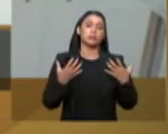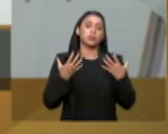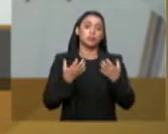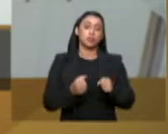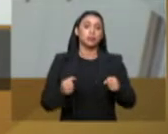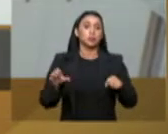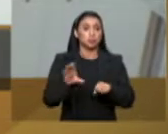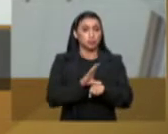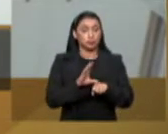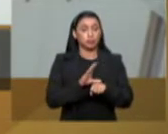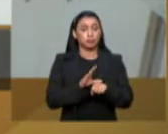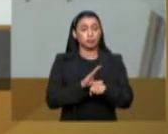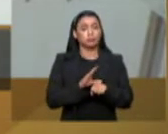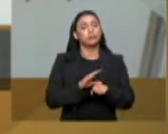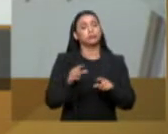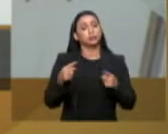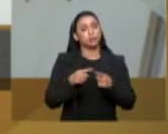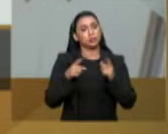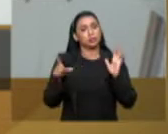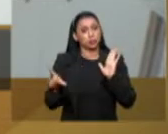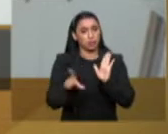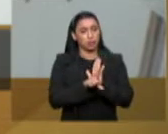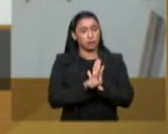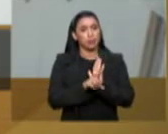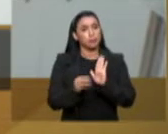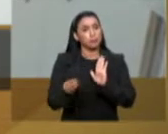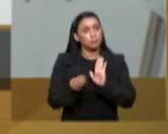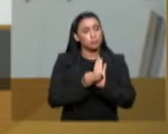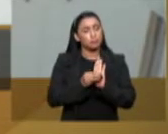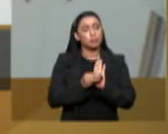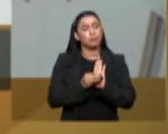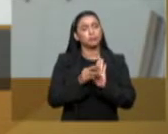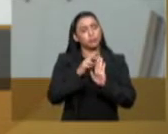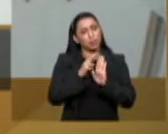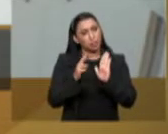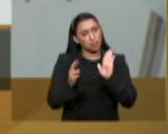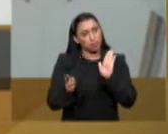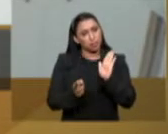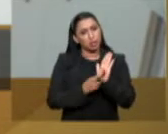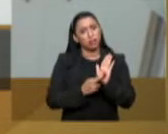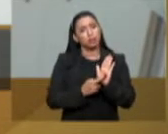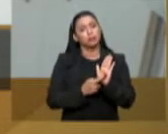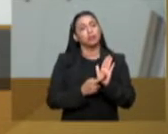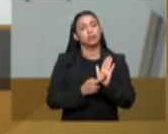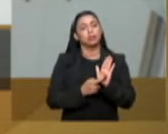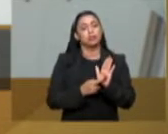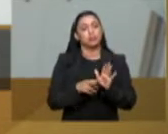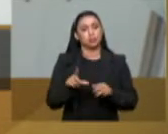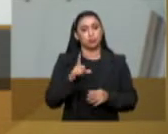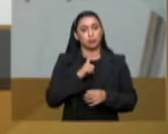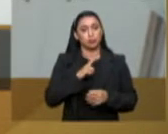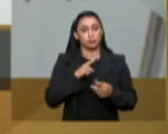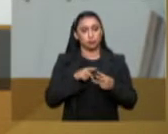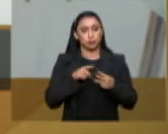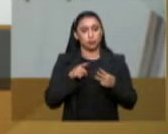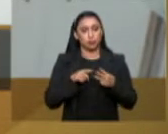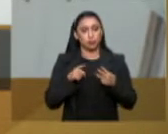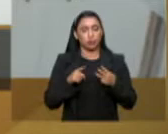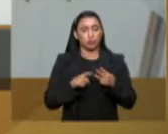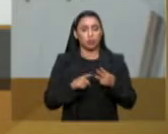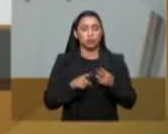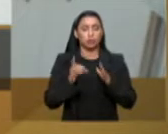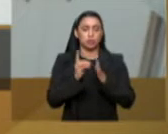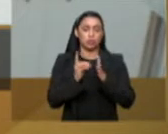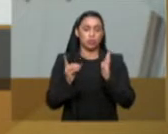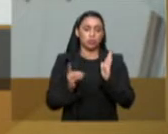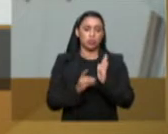do dispositivo legal impugnado e da regulamentação que adveio dele com os três